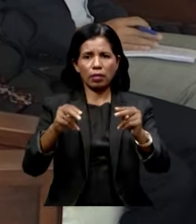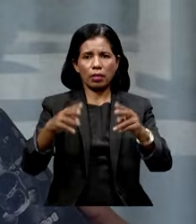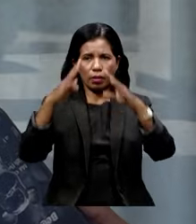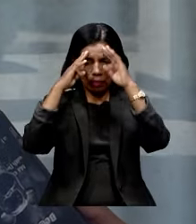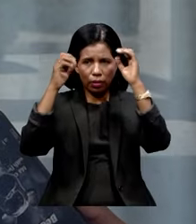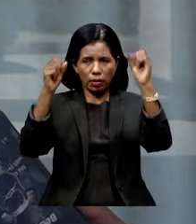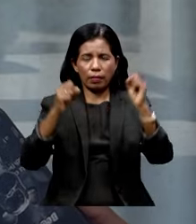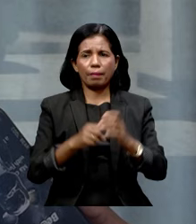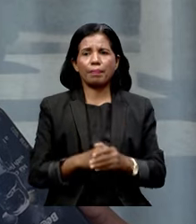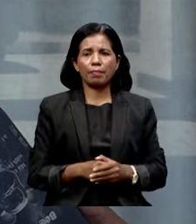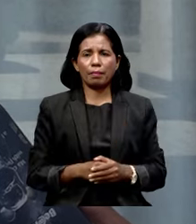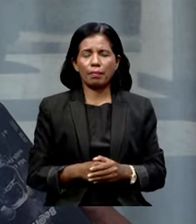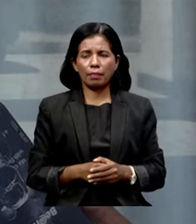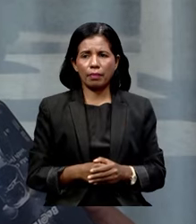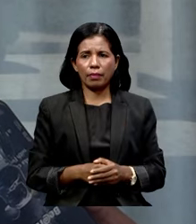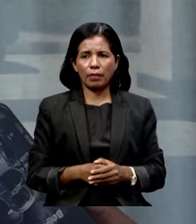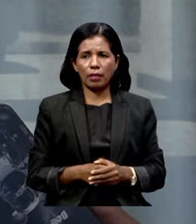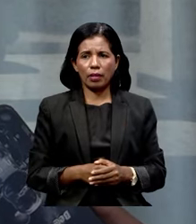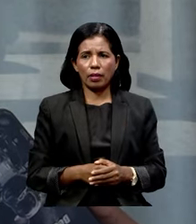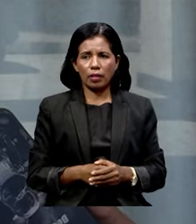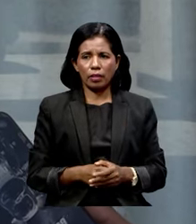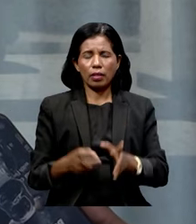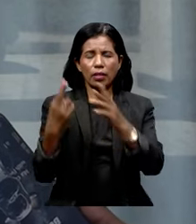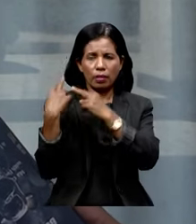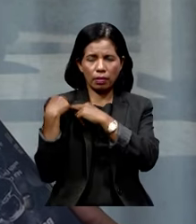República. E ne como kenar